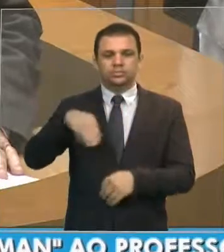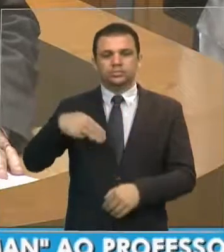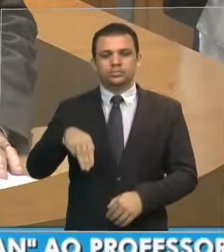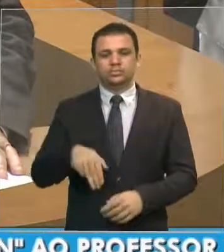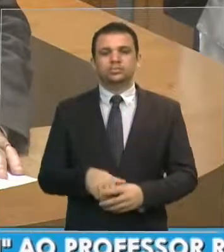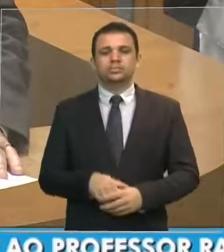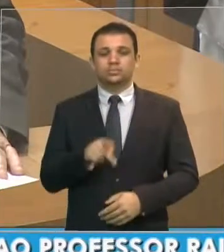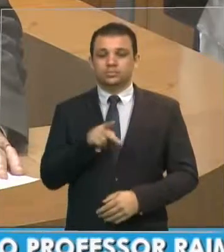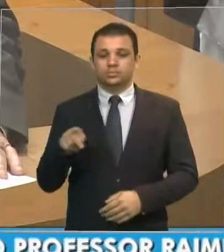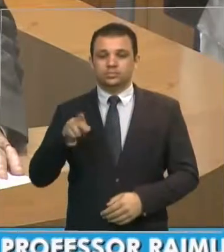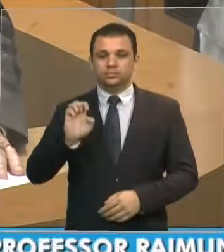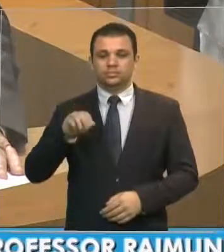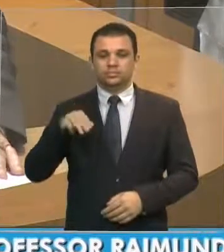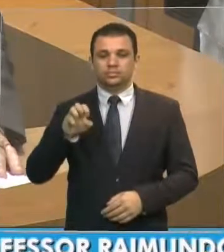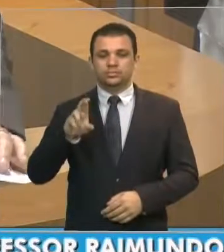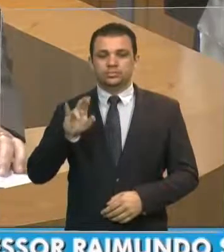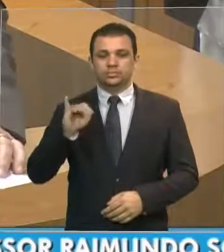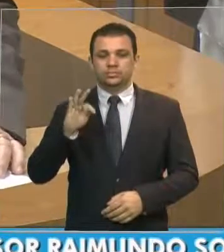Maranhão.